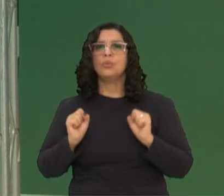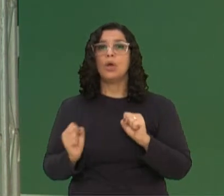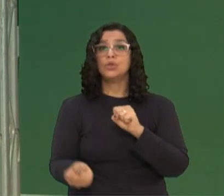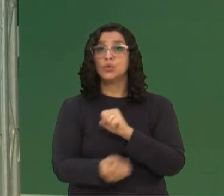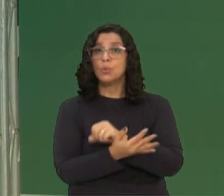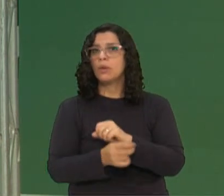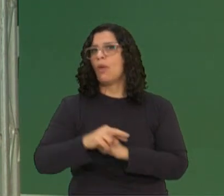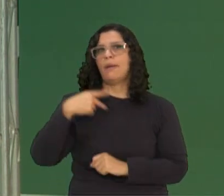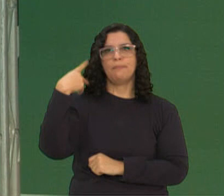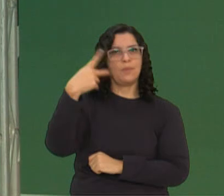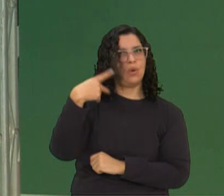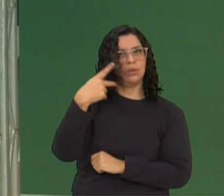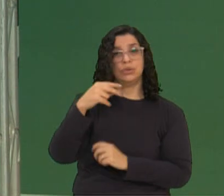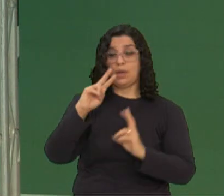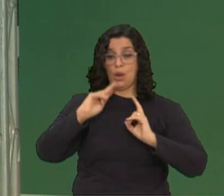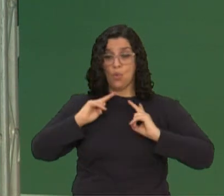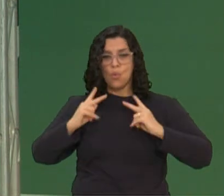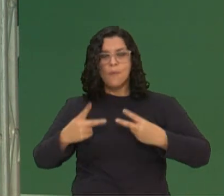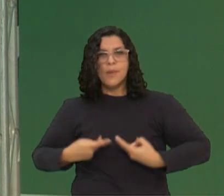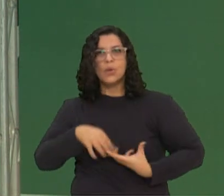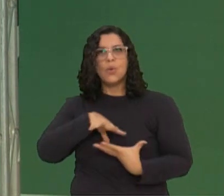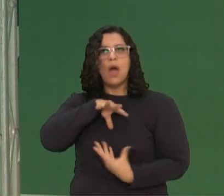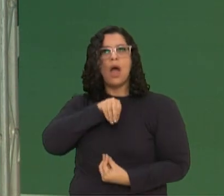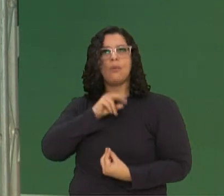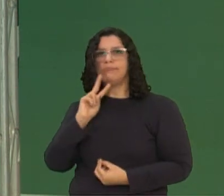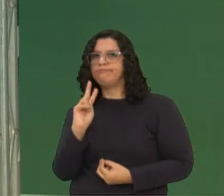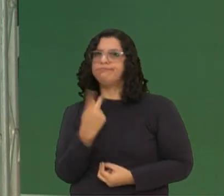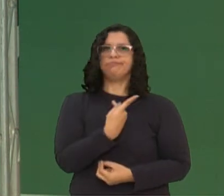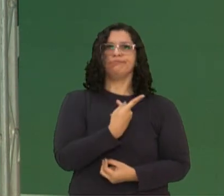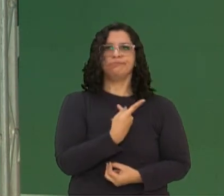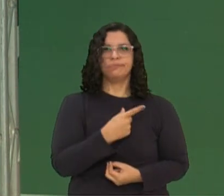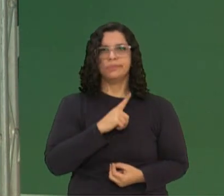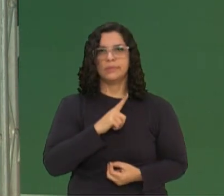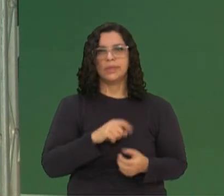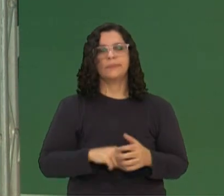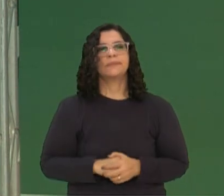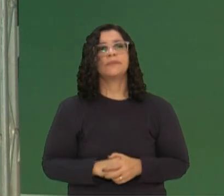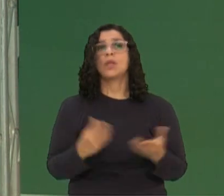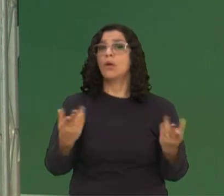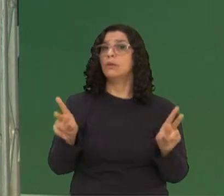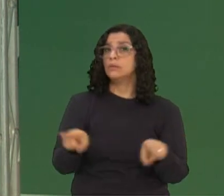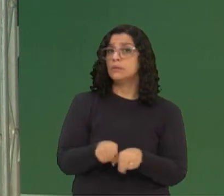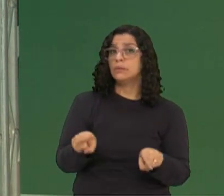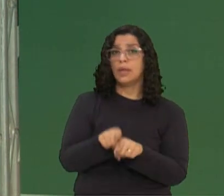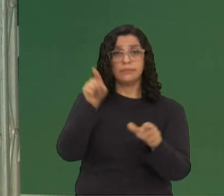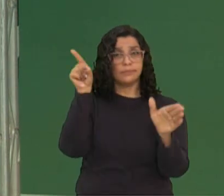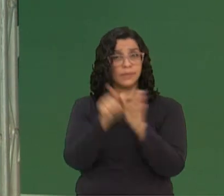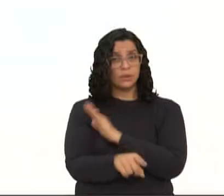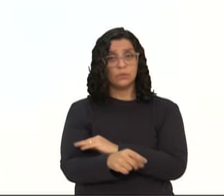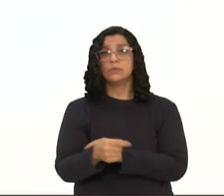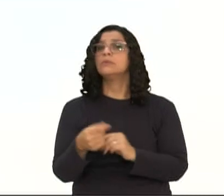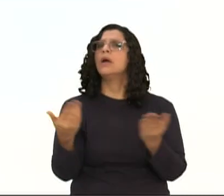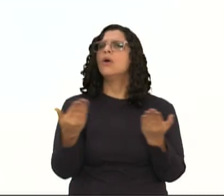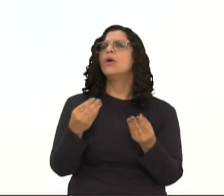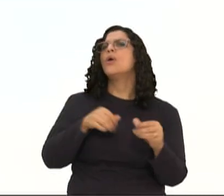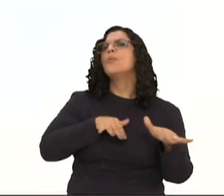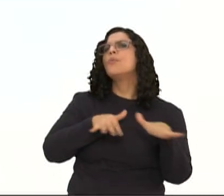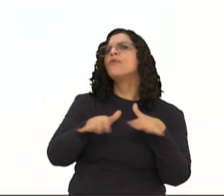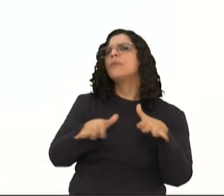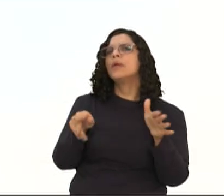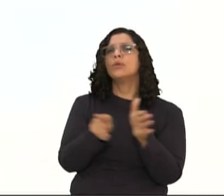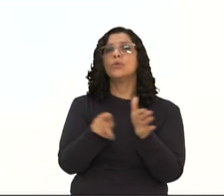corrupção política, da corrupção da alma humana. Então, segue para o nosso próximo quiz. Qual